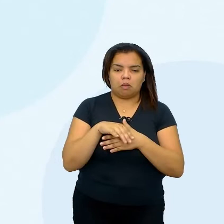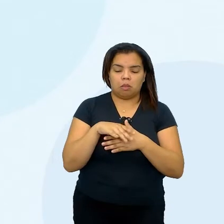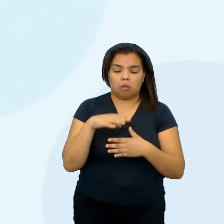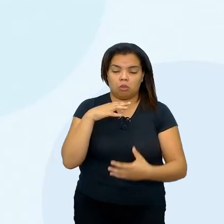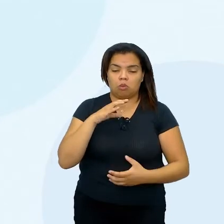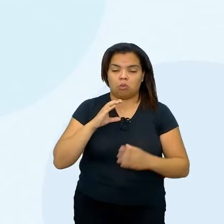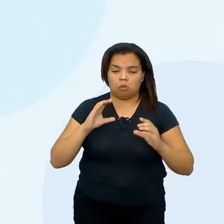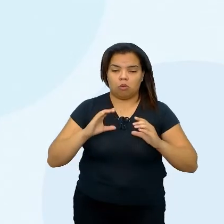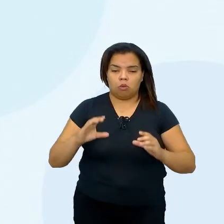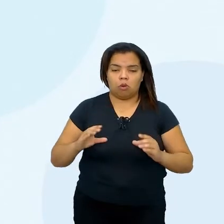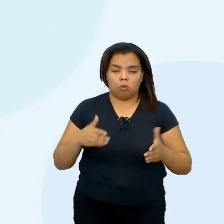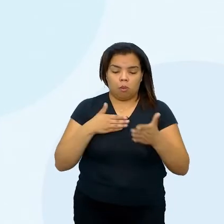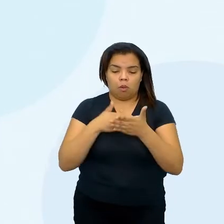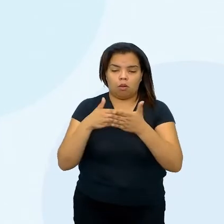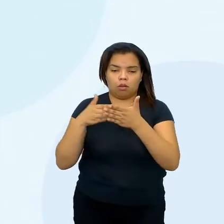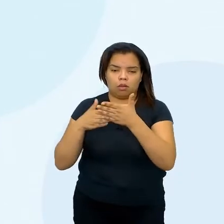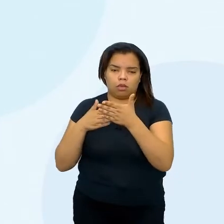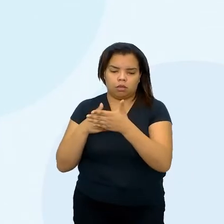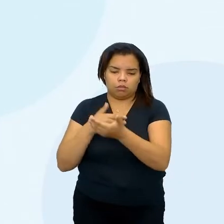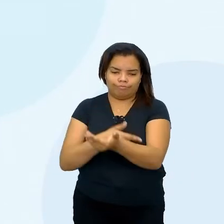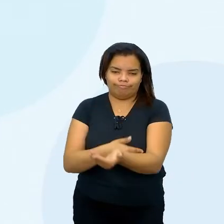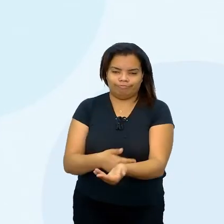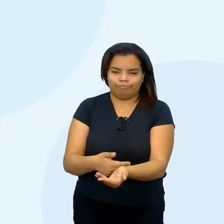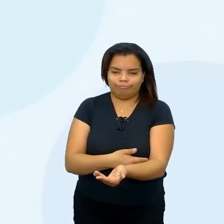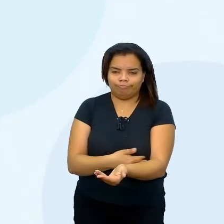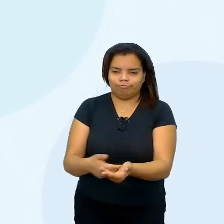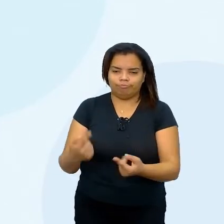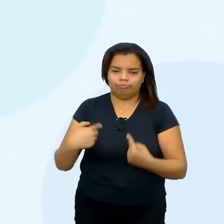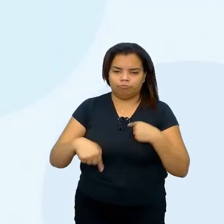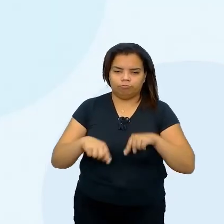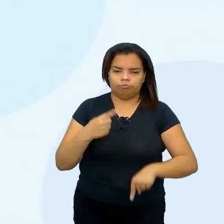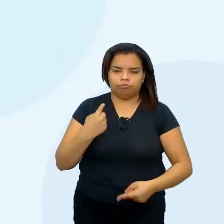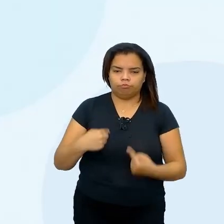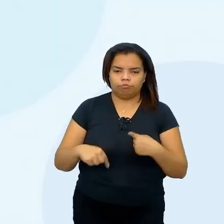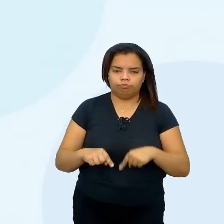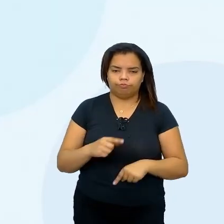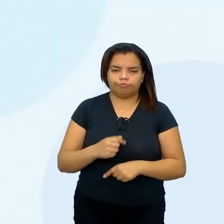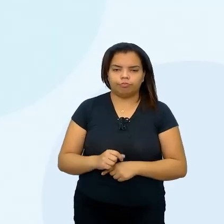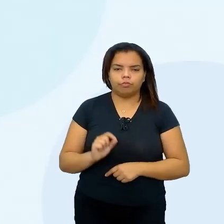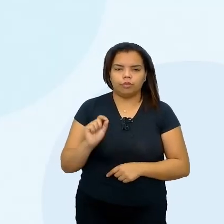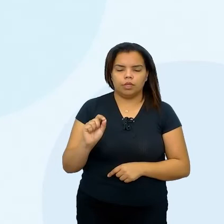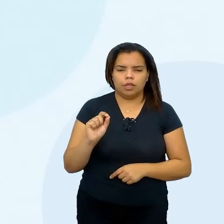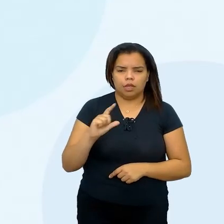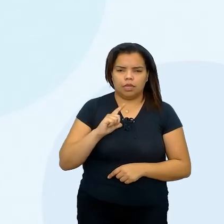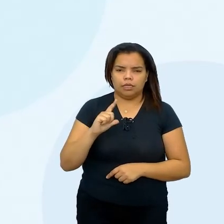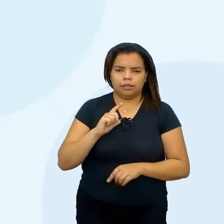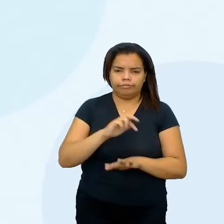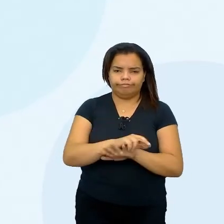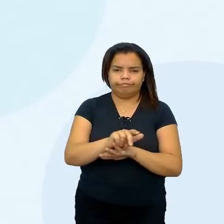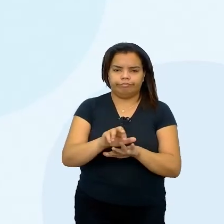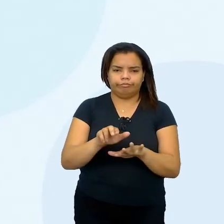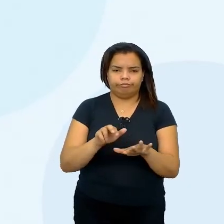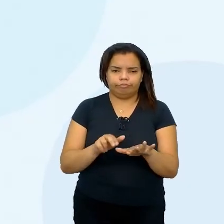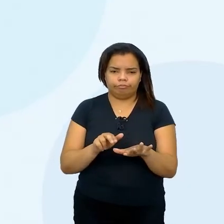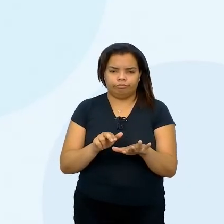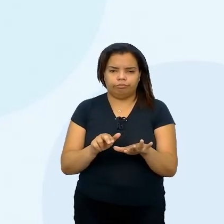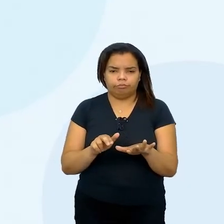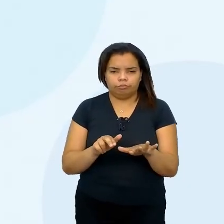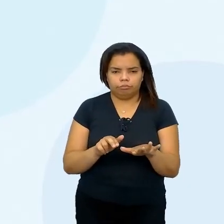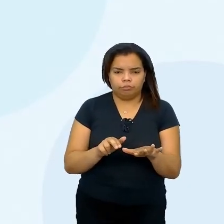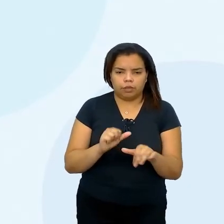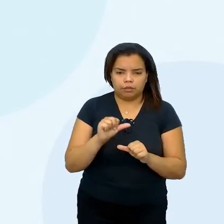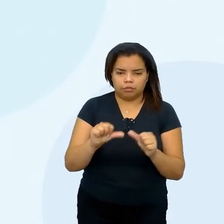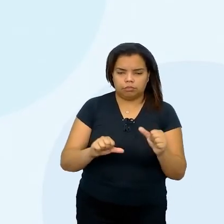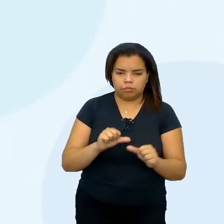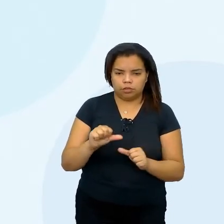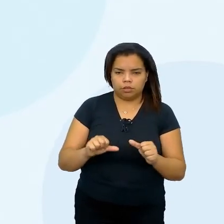do nosso corpo, né? Bloqueando ali o fluxo sanguíneo. E aí, esses aspectos, na verdade, essas